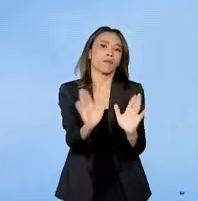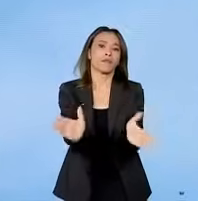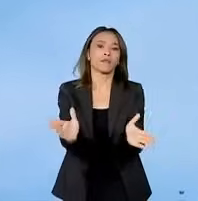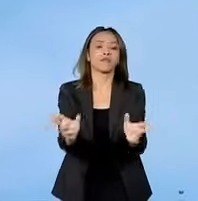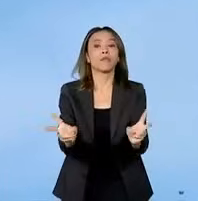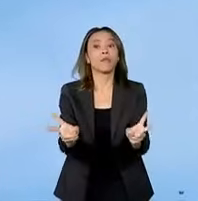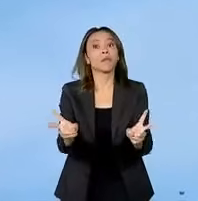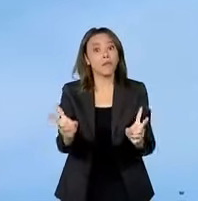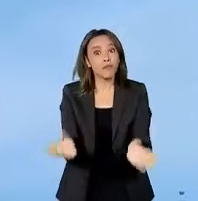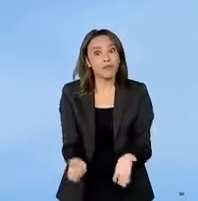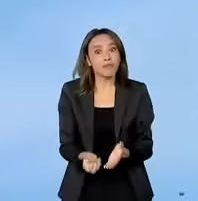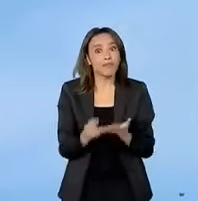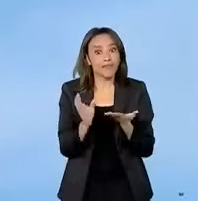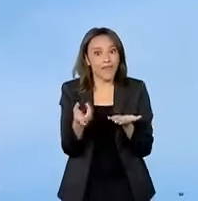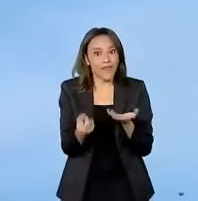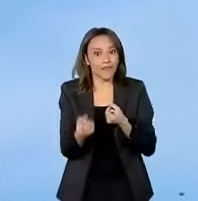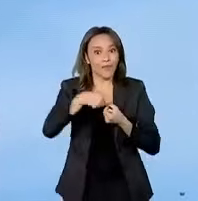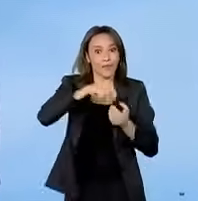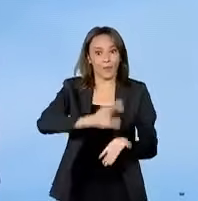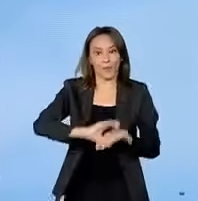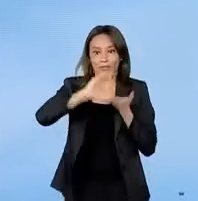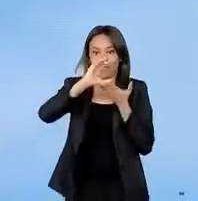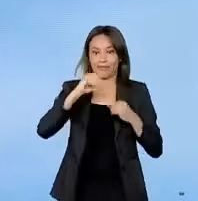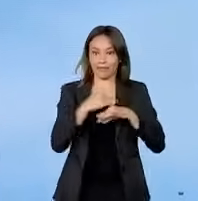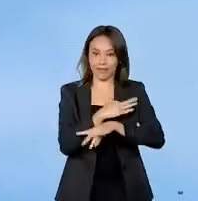Conselho das Cidades. E aqui, presidente,